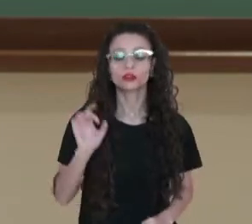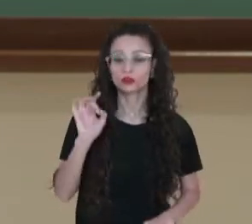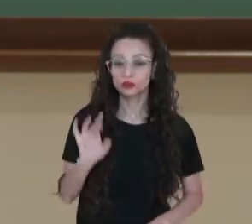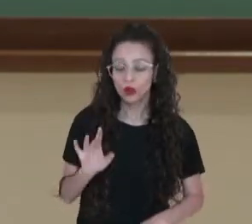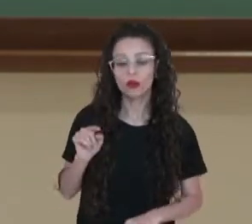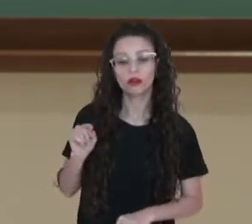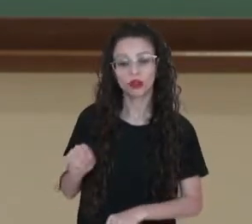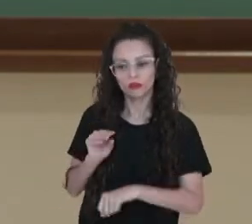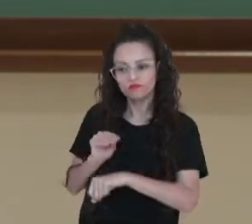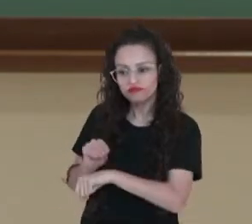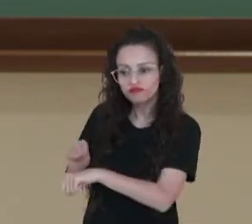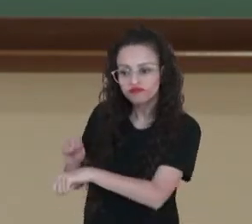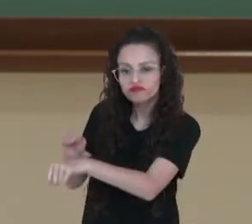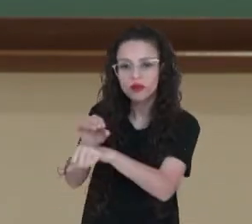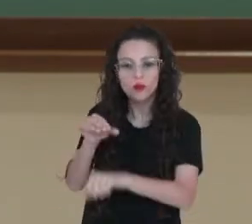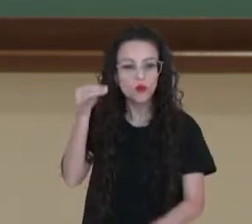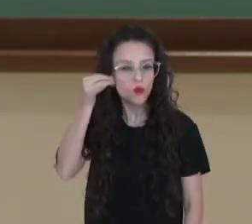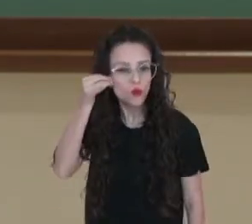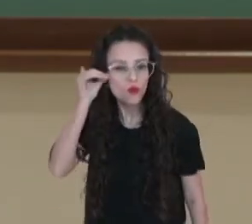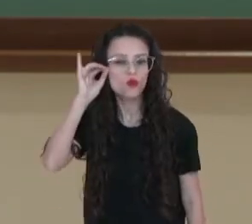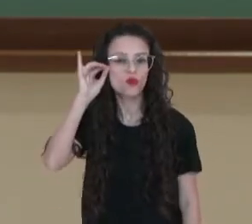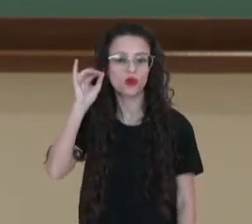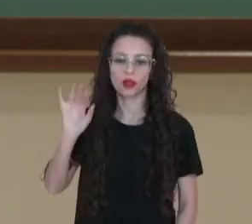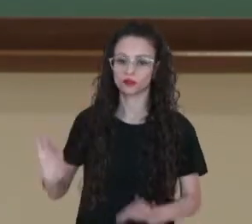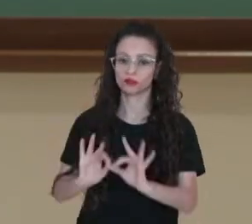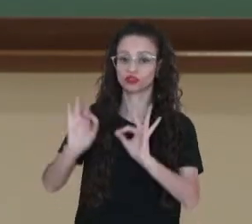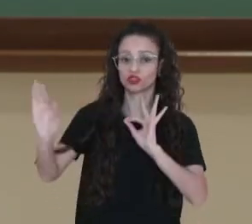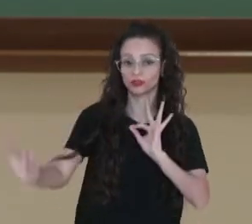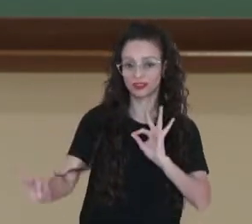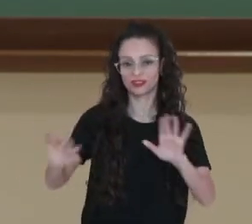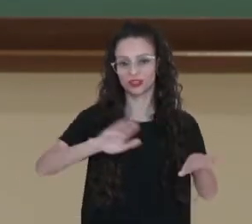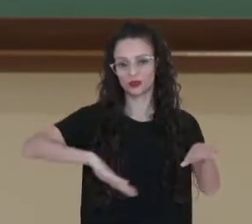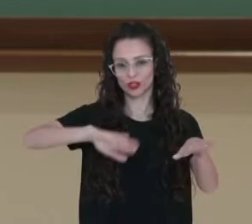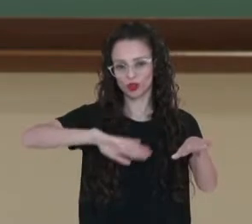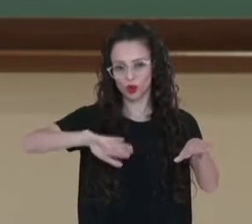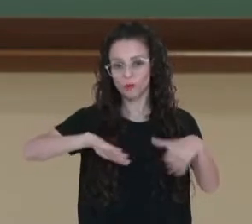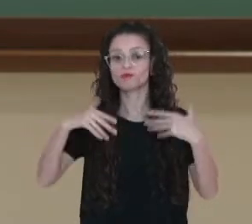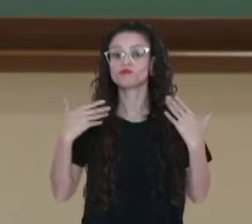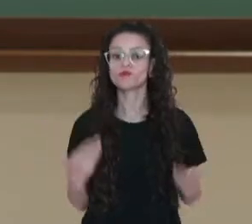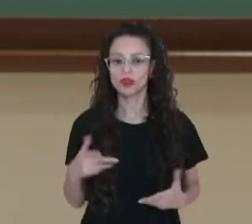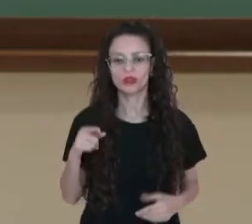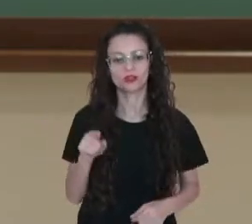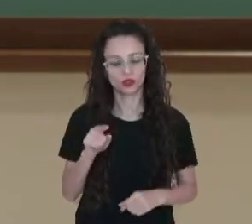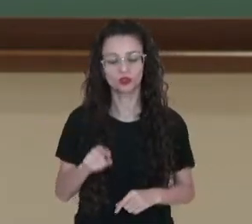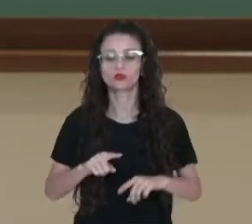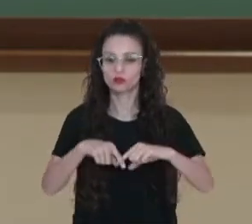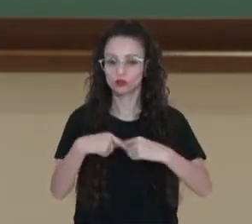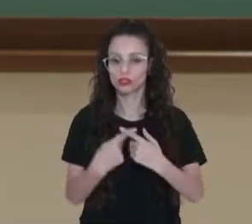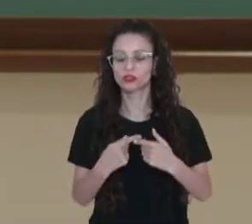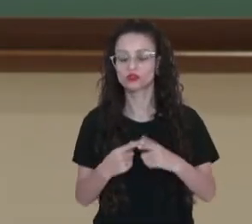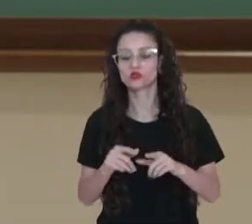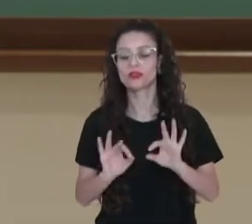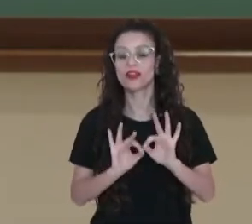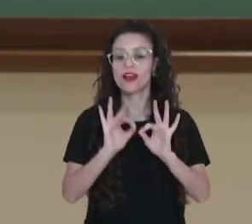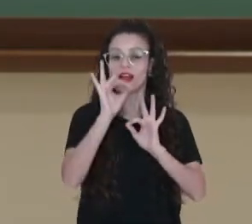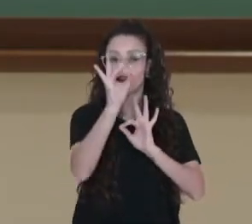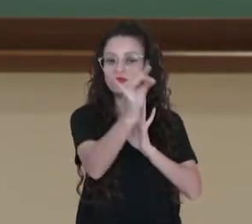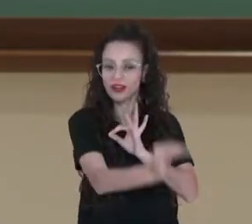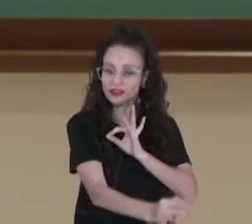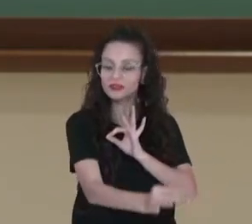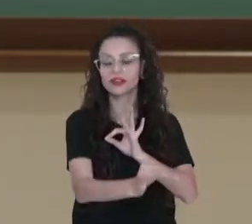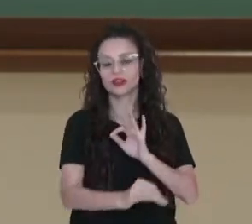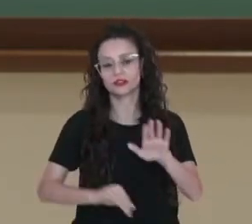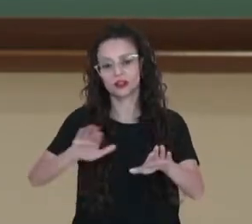praticasse a criação de gado a partir de uma distância específica do litoral. E isso contribuiu para que se afastasse do litoral